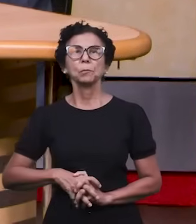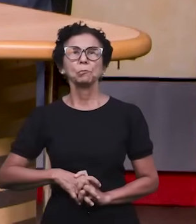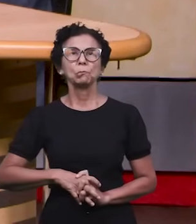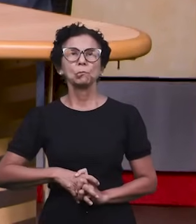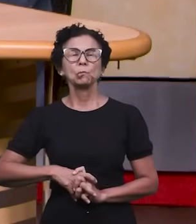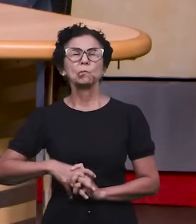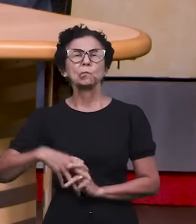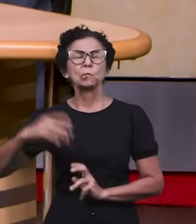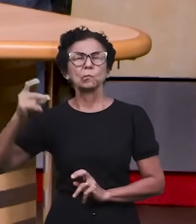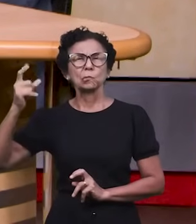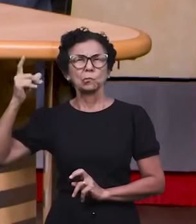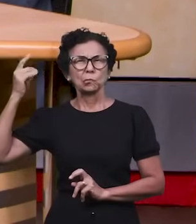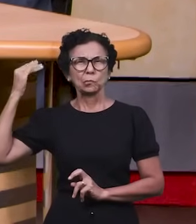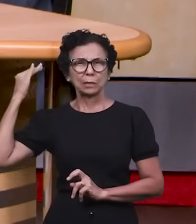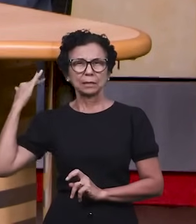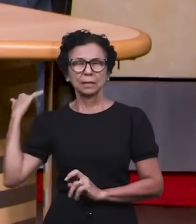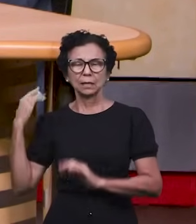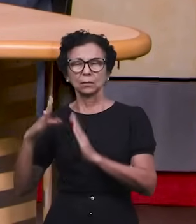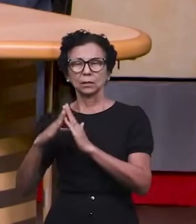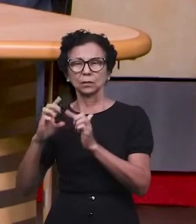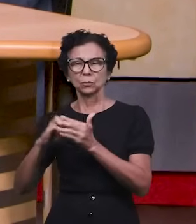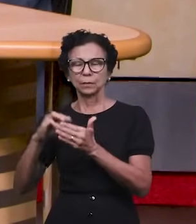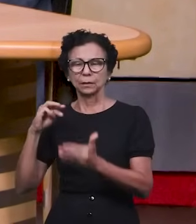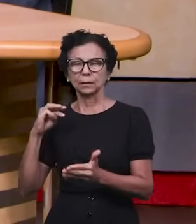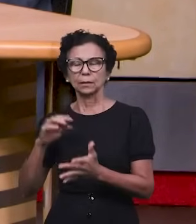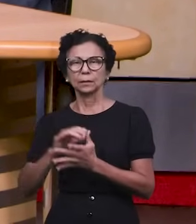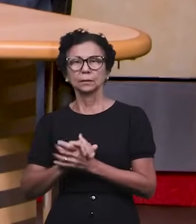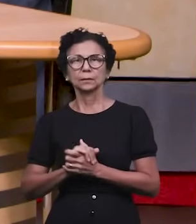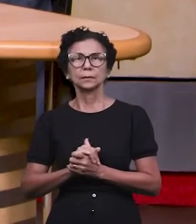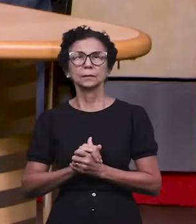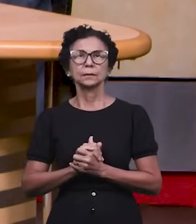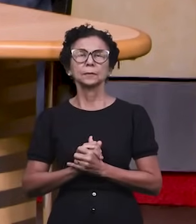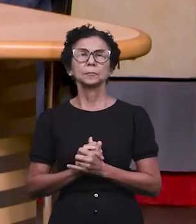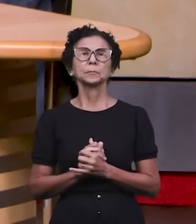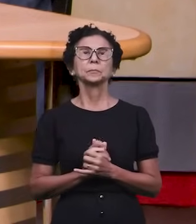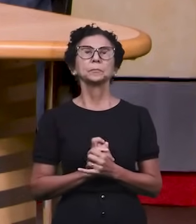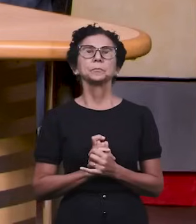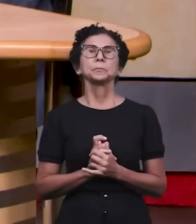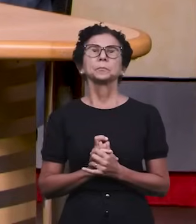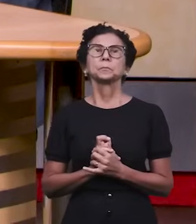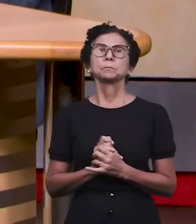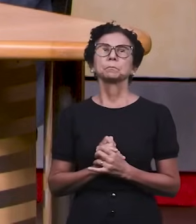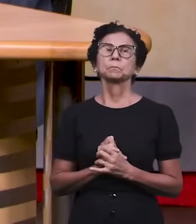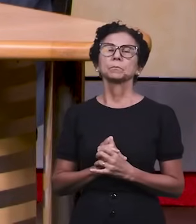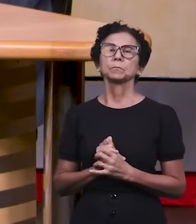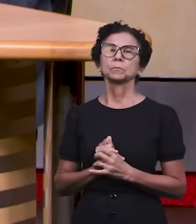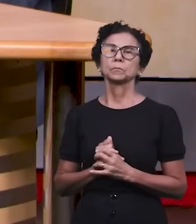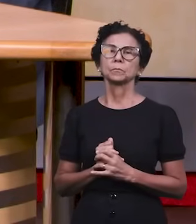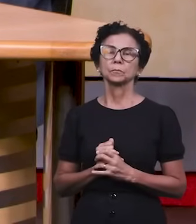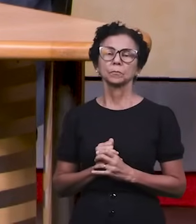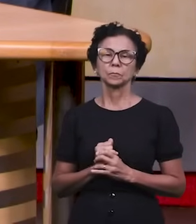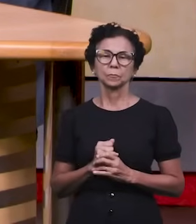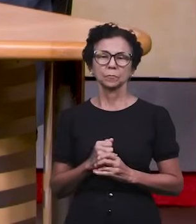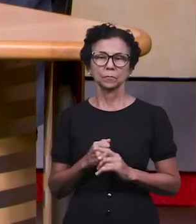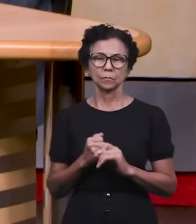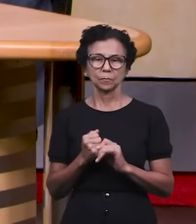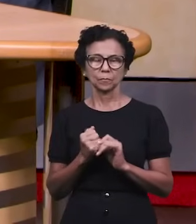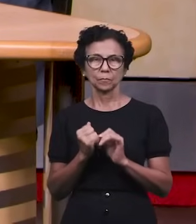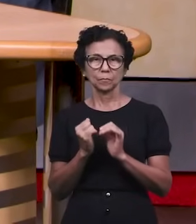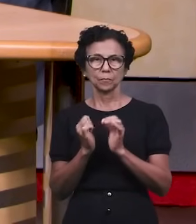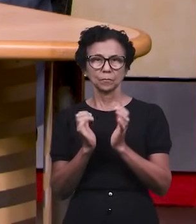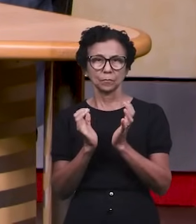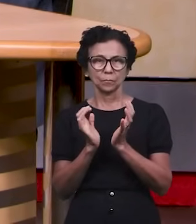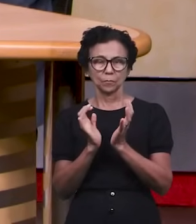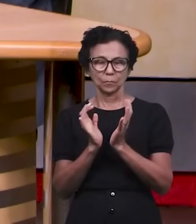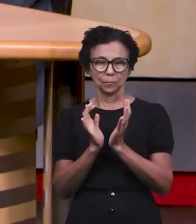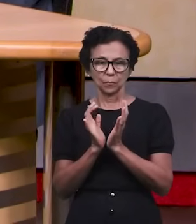participaram. Você tinha aquelas pessoas dentro da igreja, e eu vi isso várias vezes e tal, que dominavam